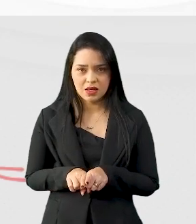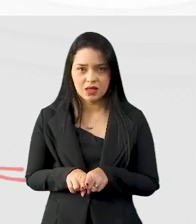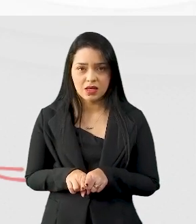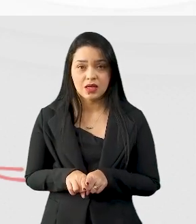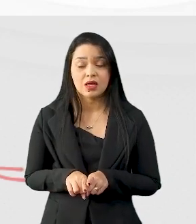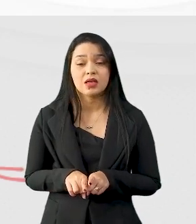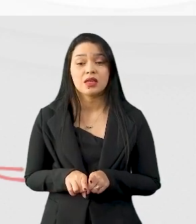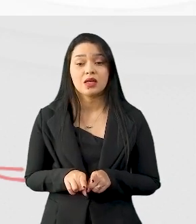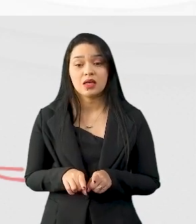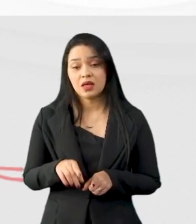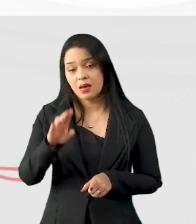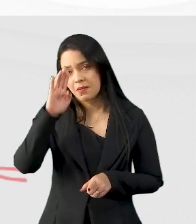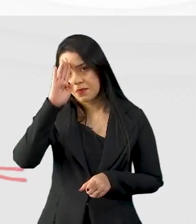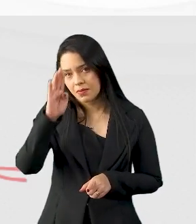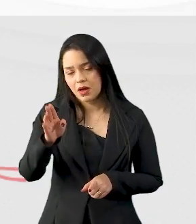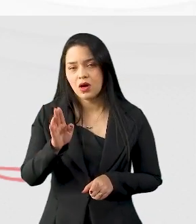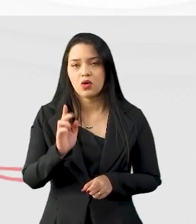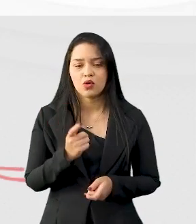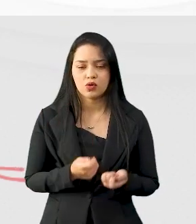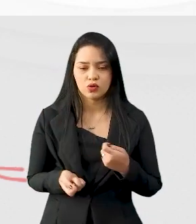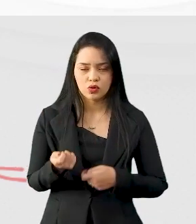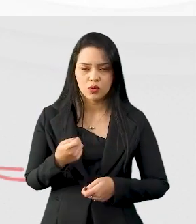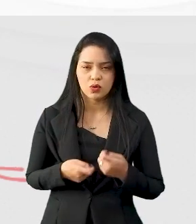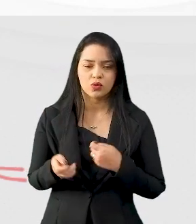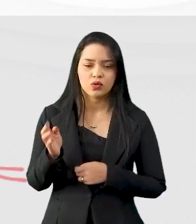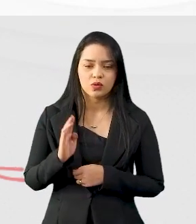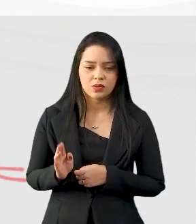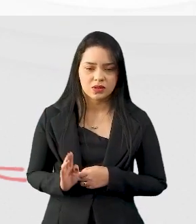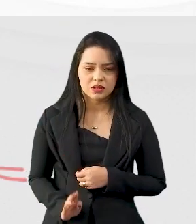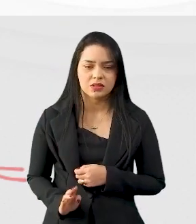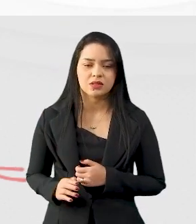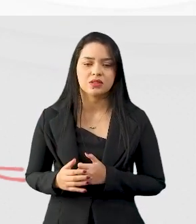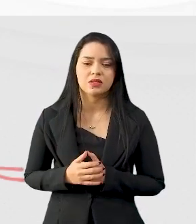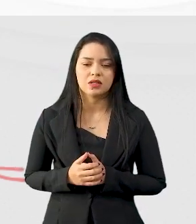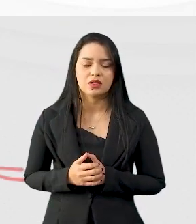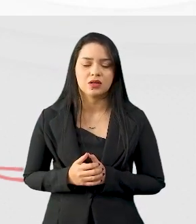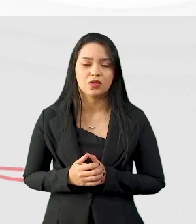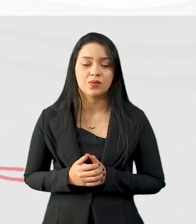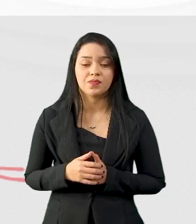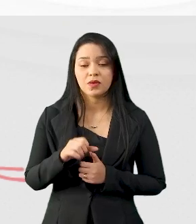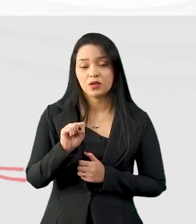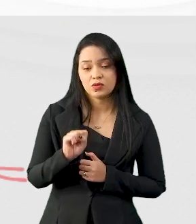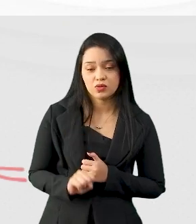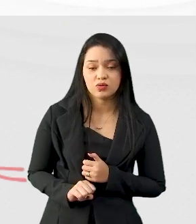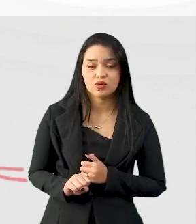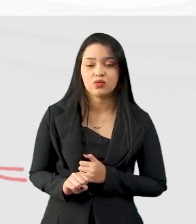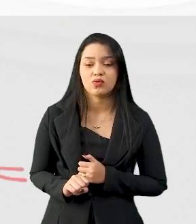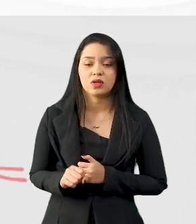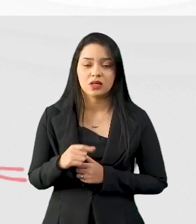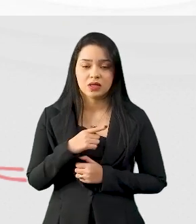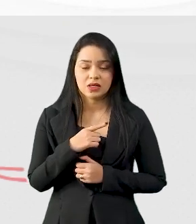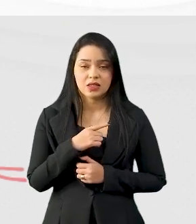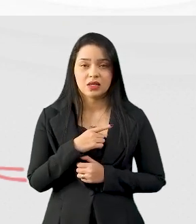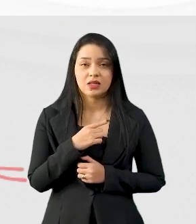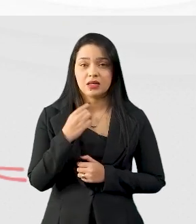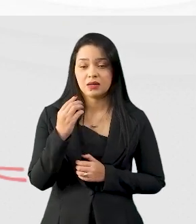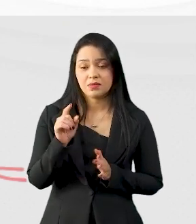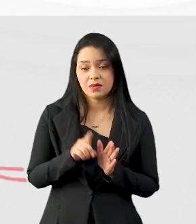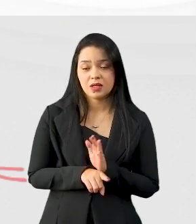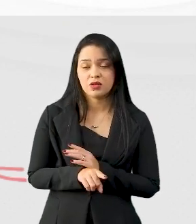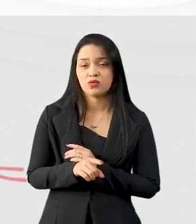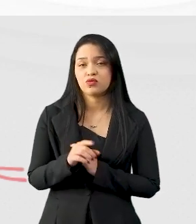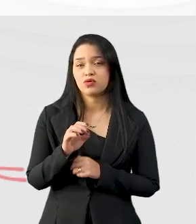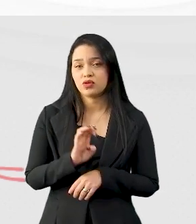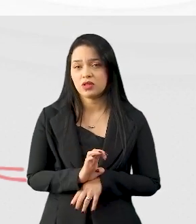do Brasil, composta por 4 estados, tá certo? E a região sul do país, que vai ser a região com menos